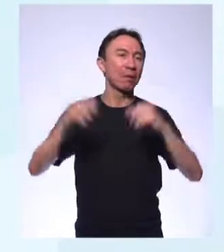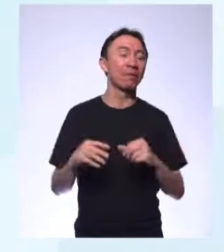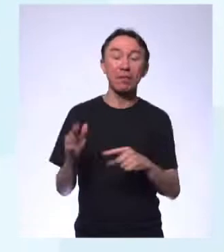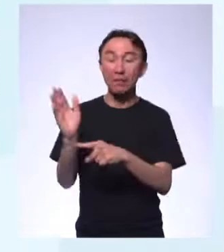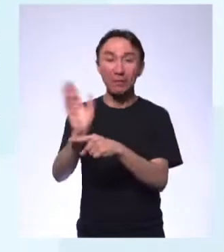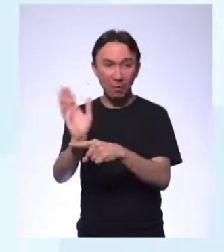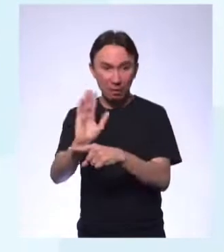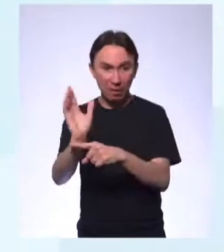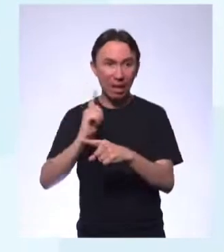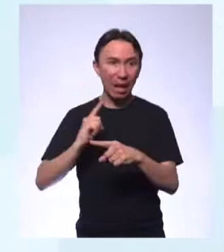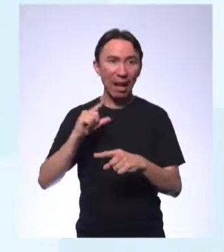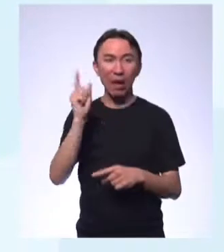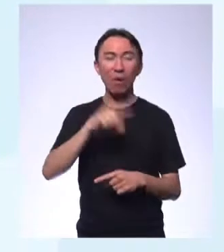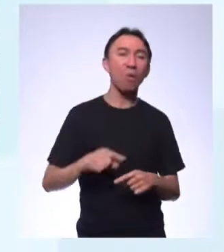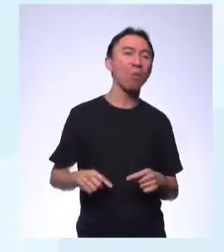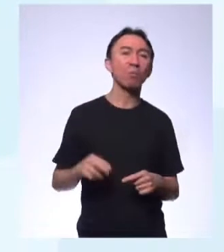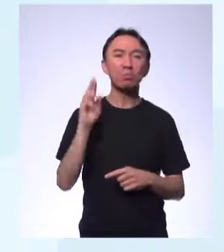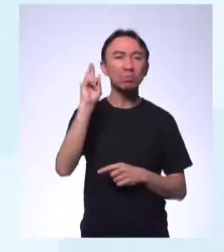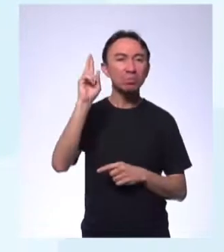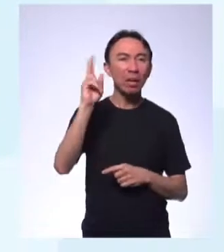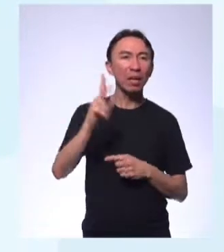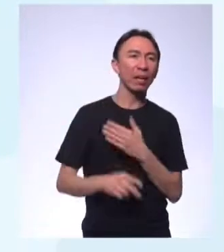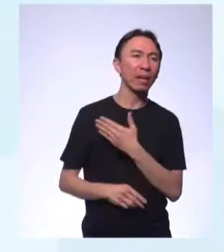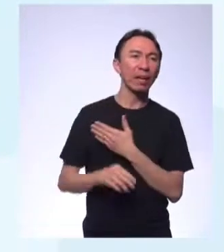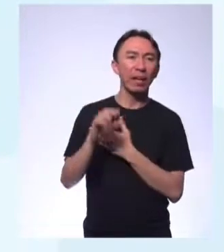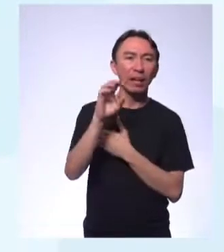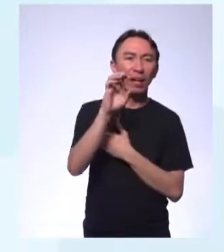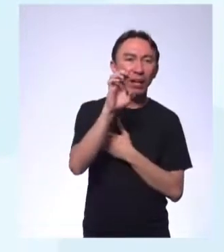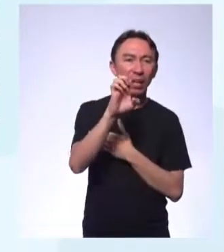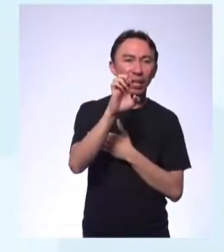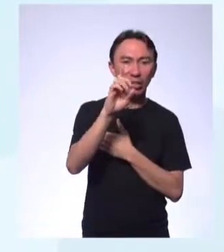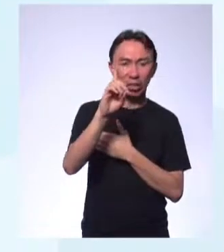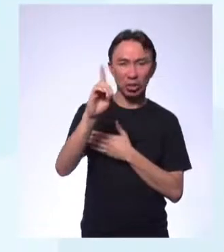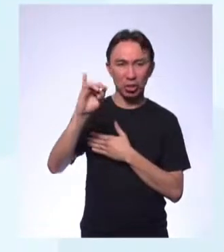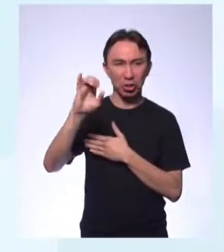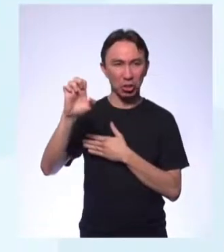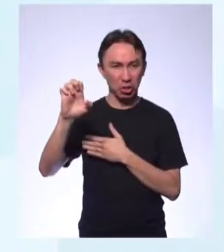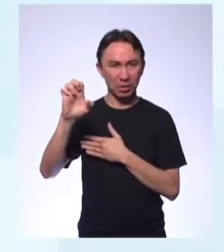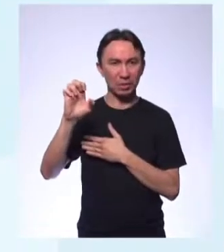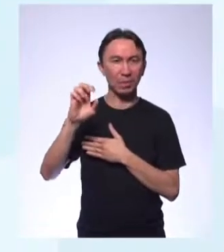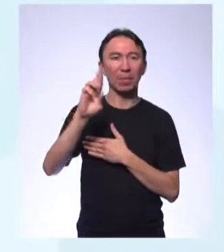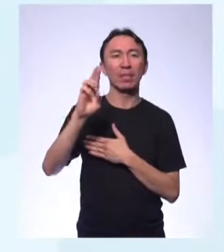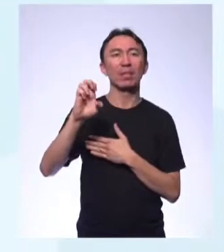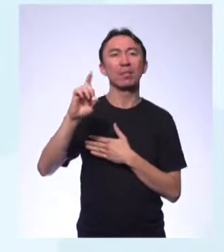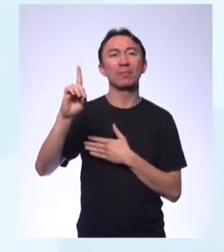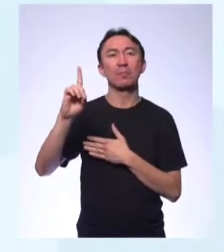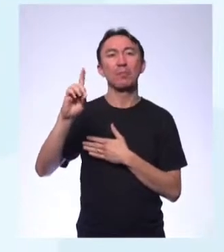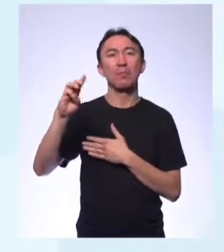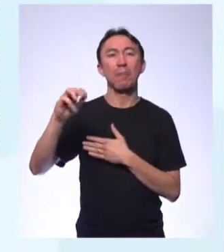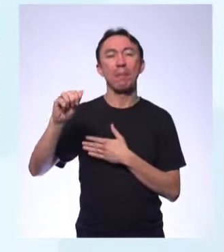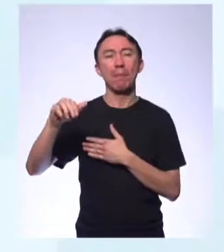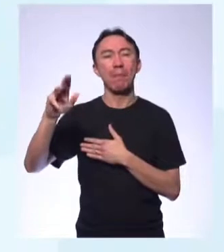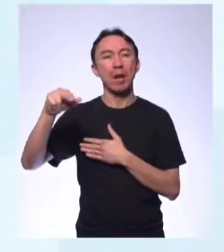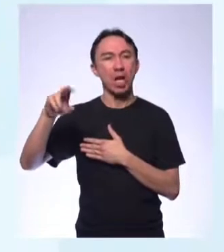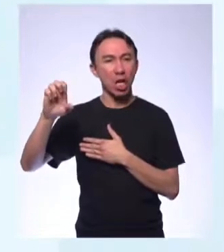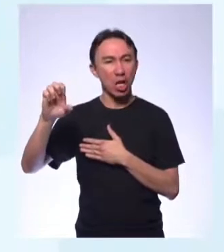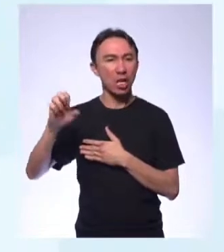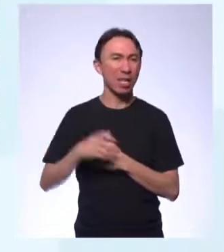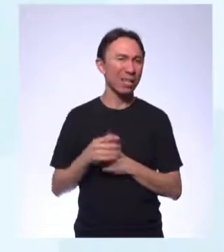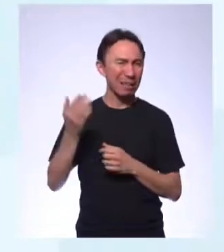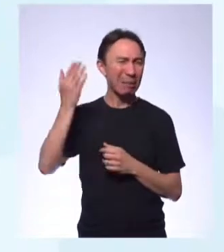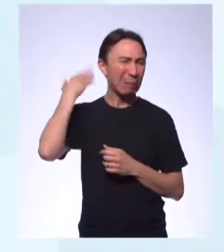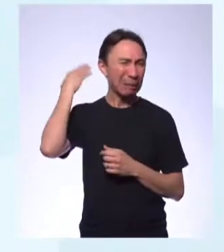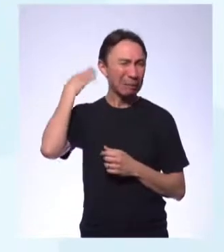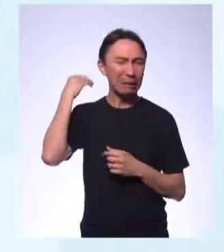é Newt Scamander, o Ed Redmayne. Um ex-aluno de Hogwarts que chega a Nova York na